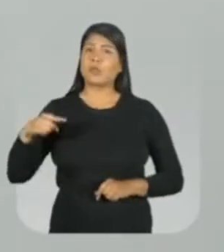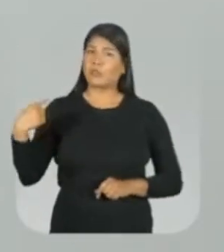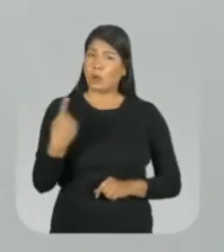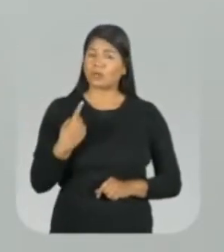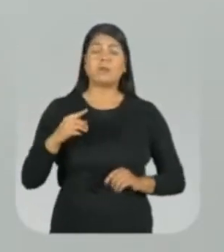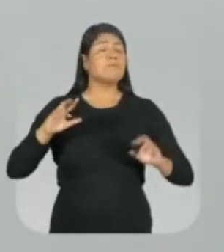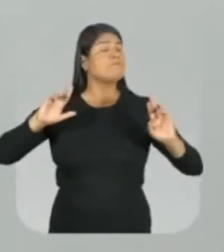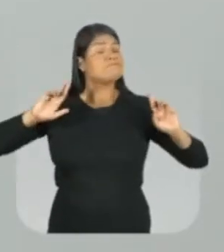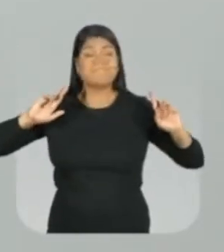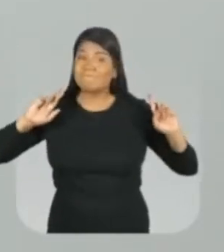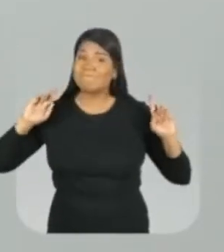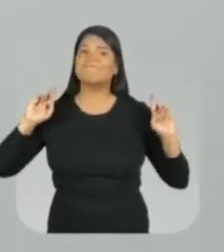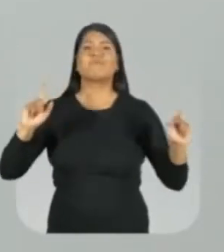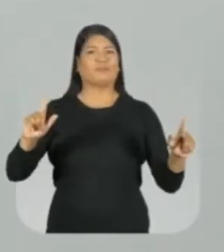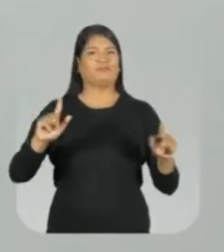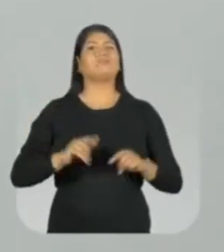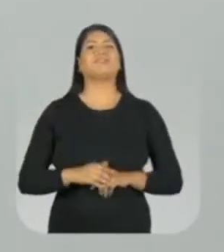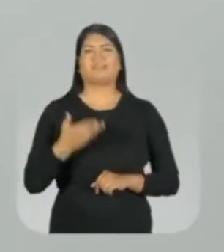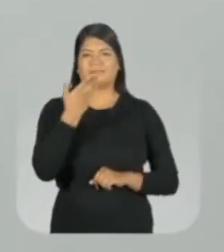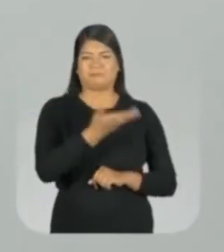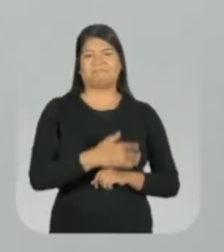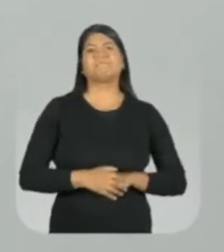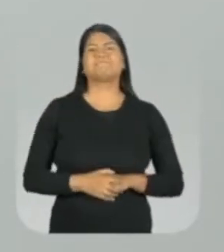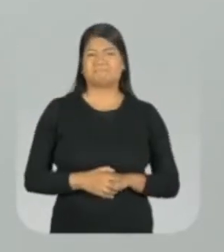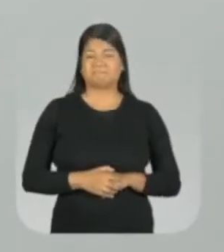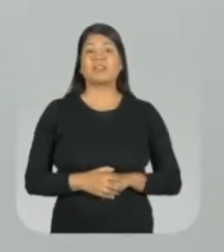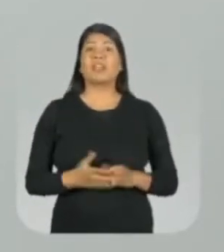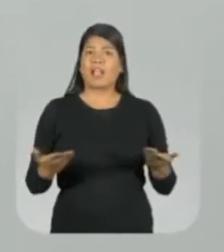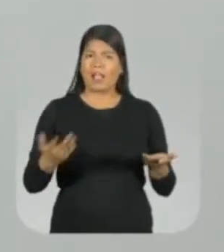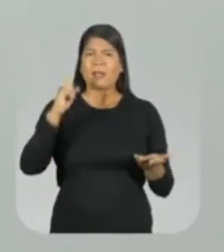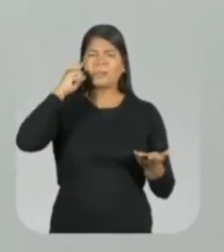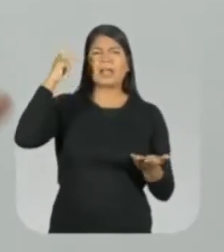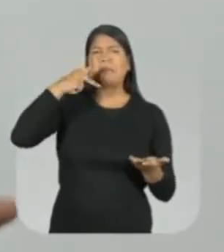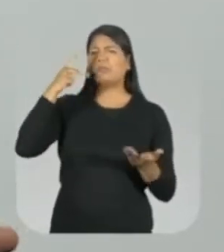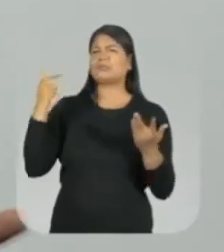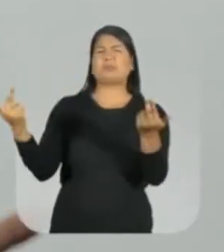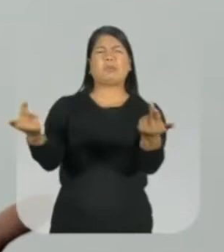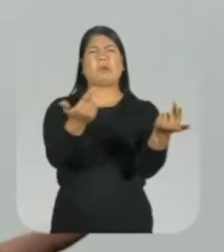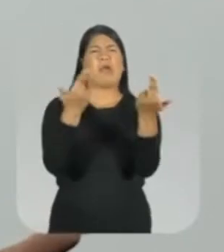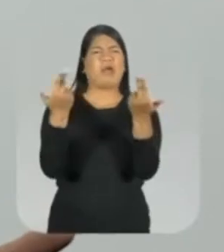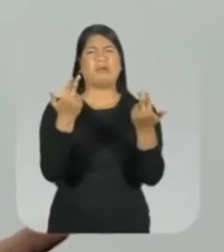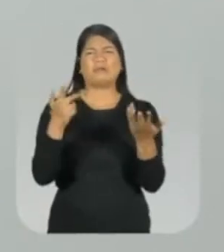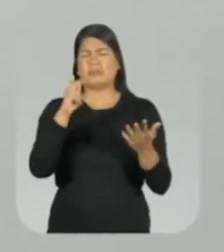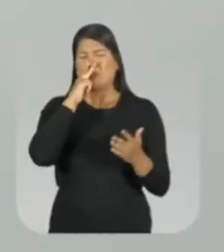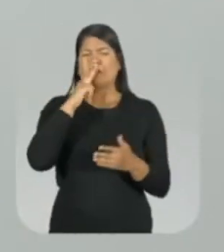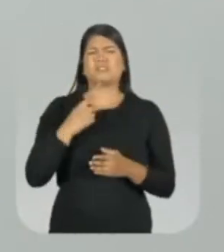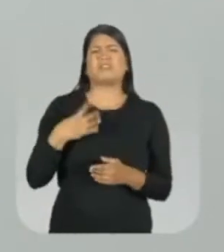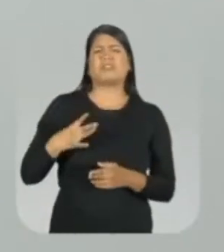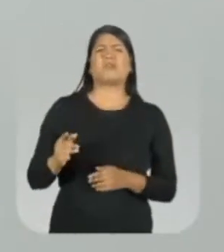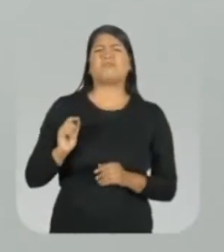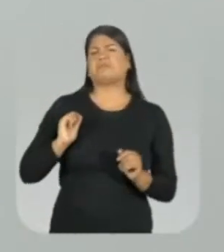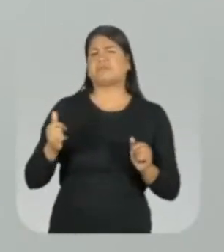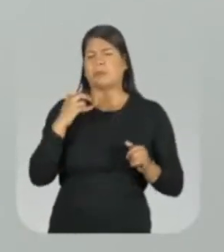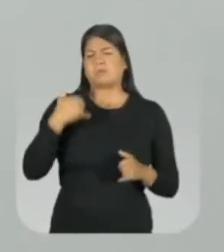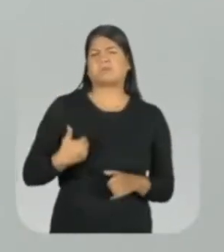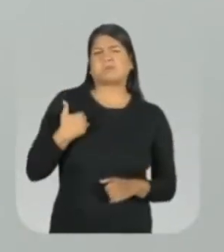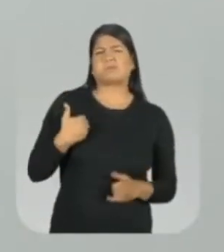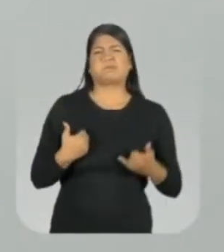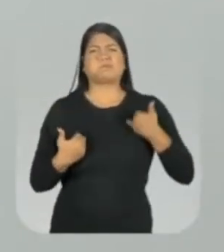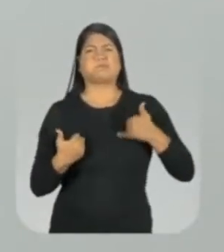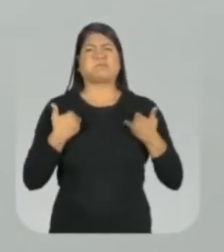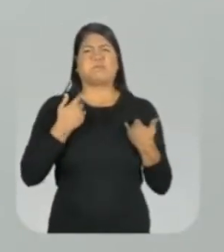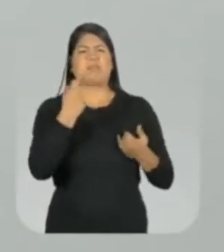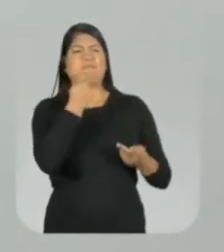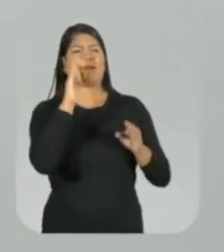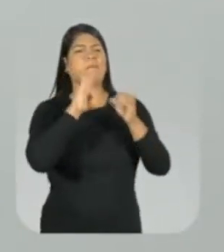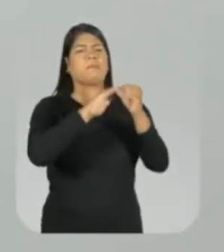nós somos muito diferentes deles. E antes que você pense, ah, político é tudo igual, todo mundo enche a sua própria bola